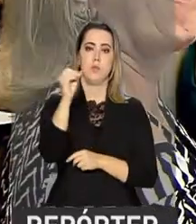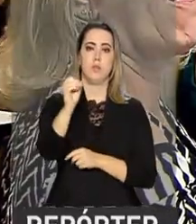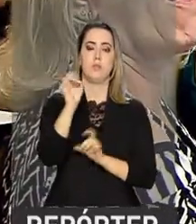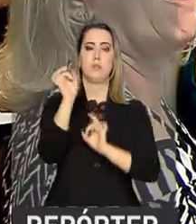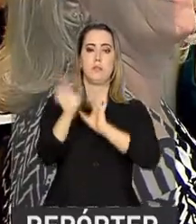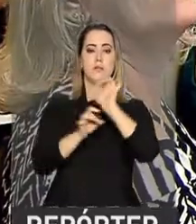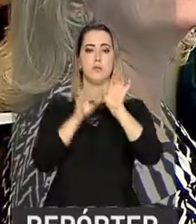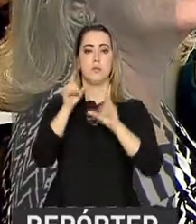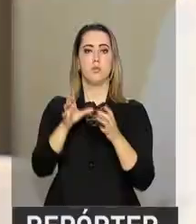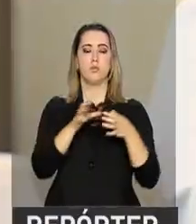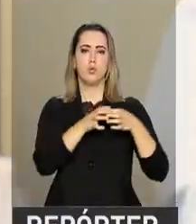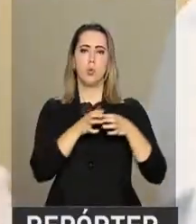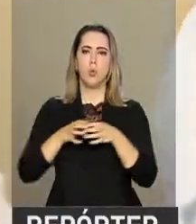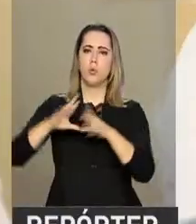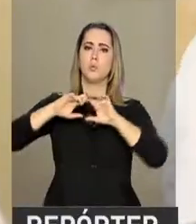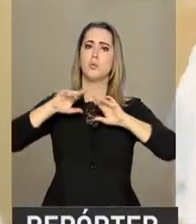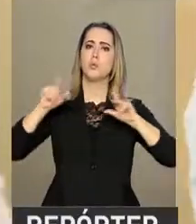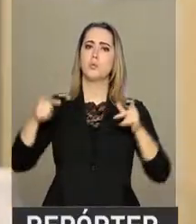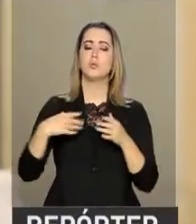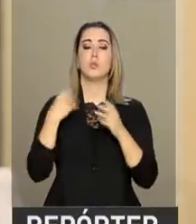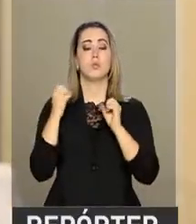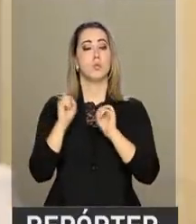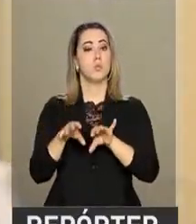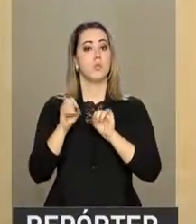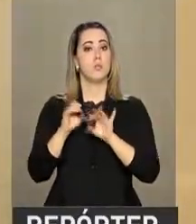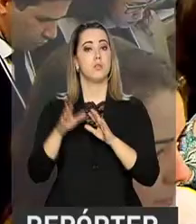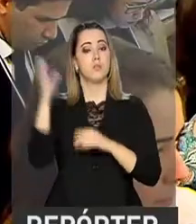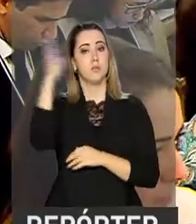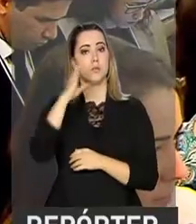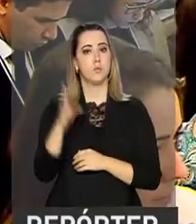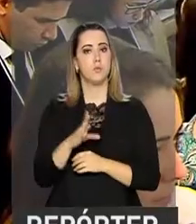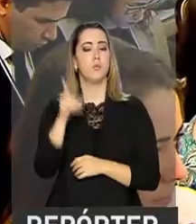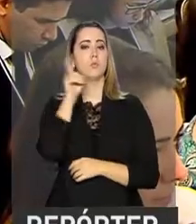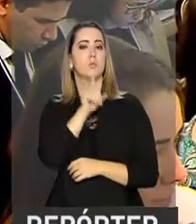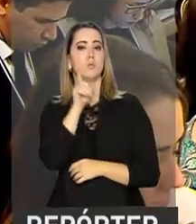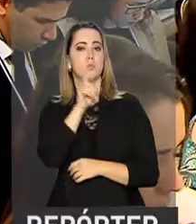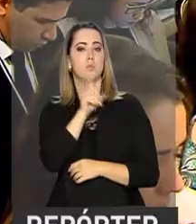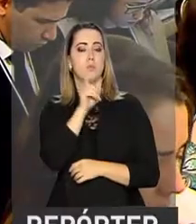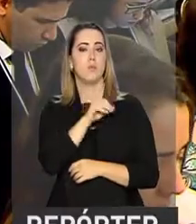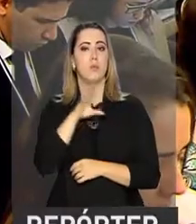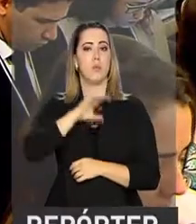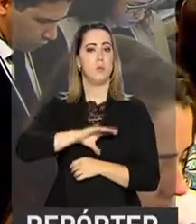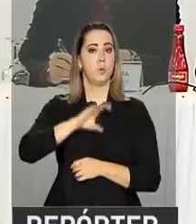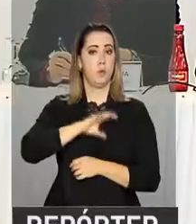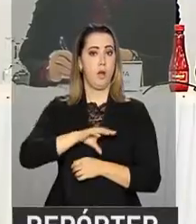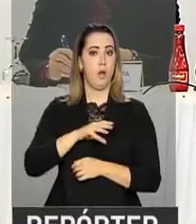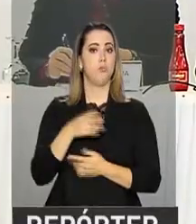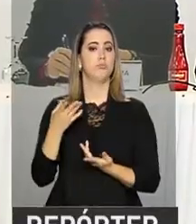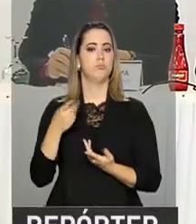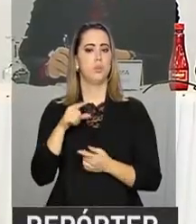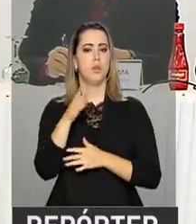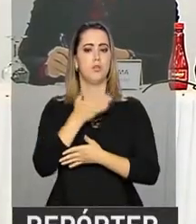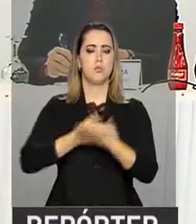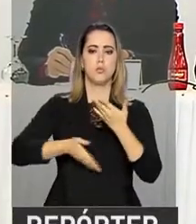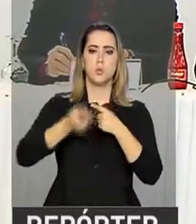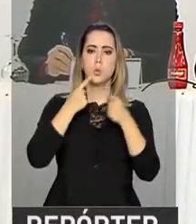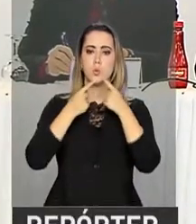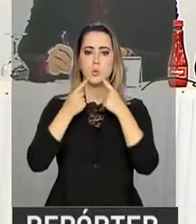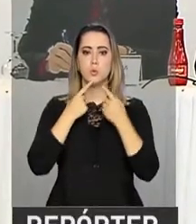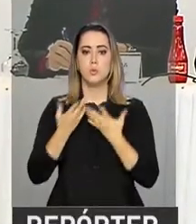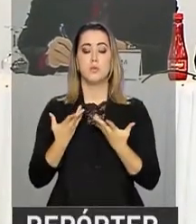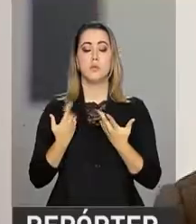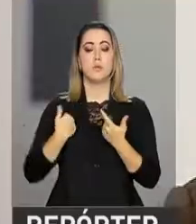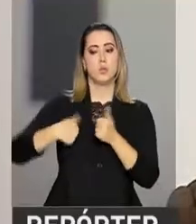de diversas áreas da educação do Brasil, dos Estados Unidos e de Portugal. As conversas giram em torno